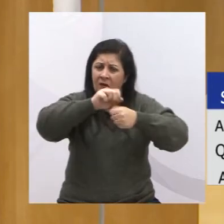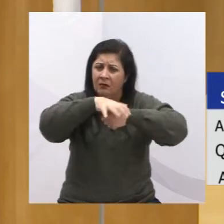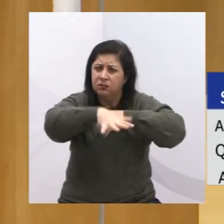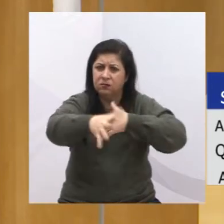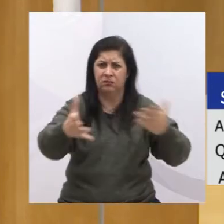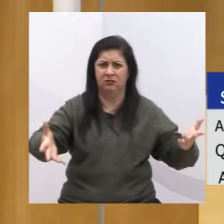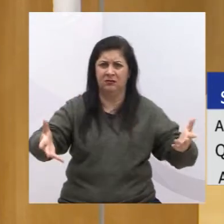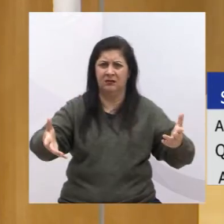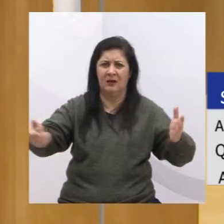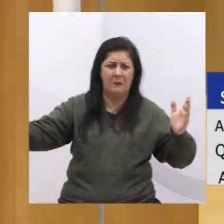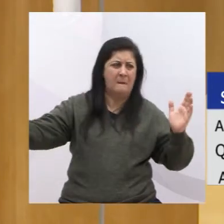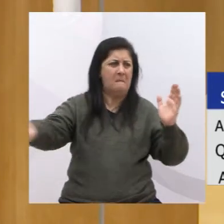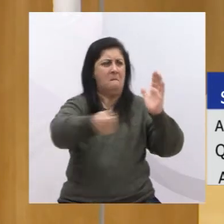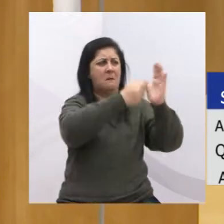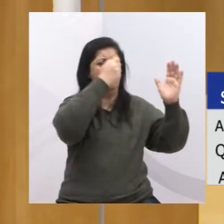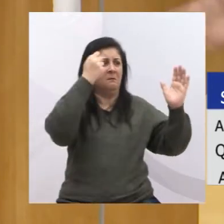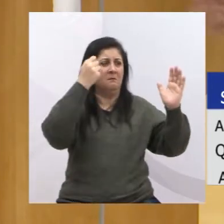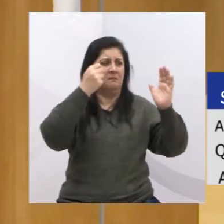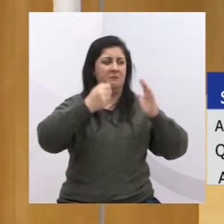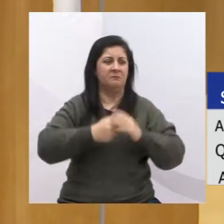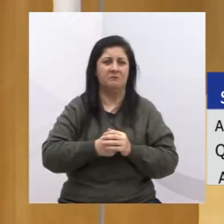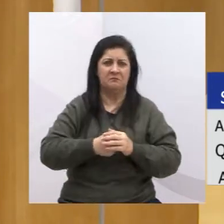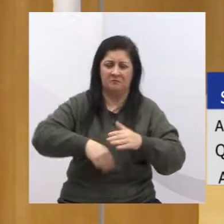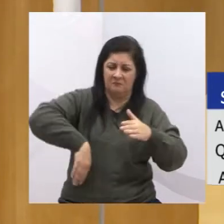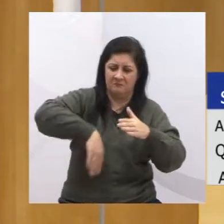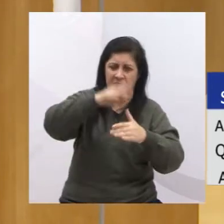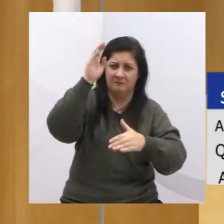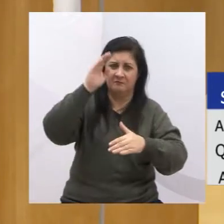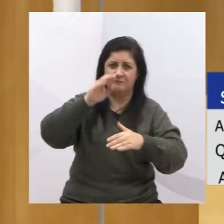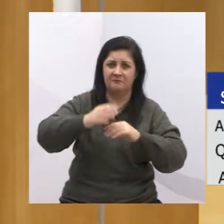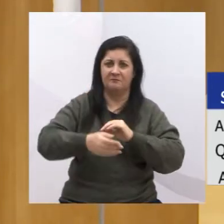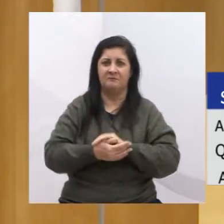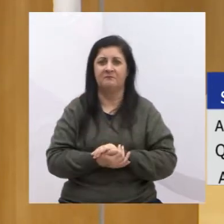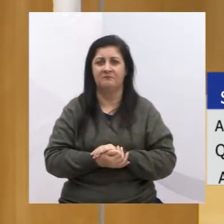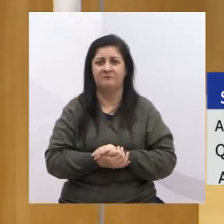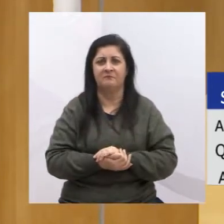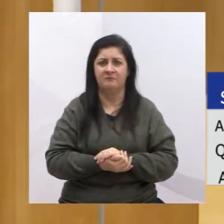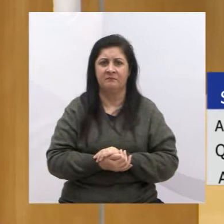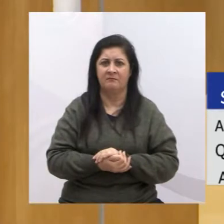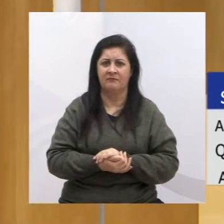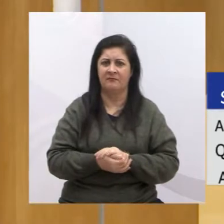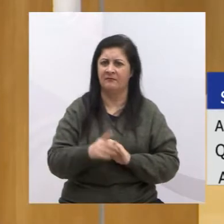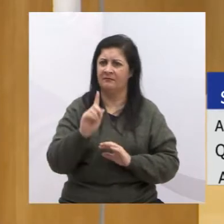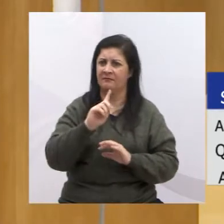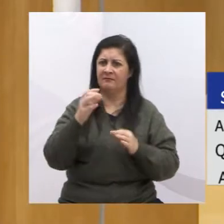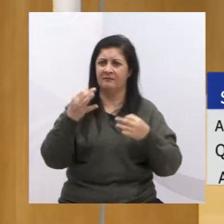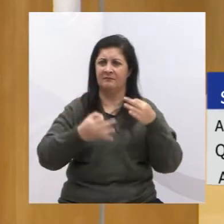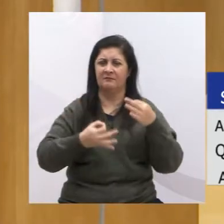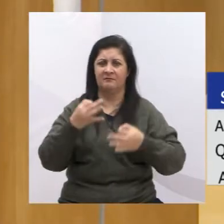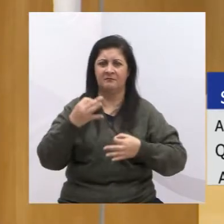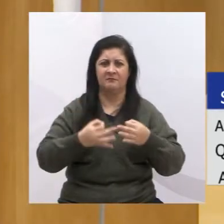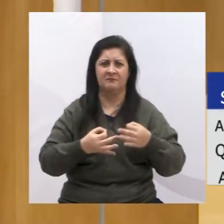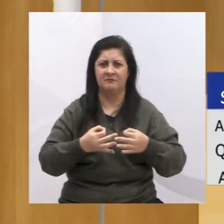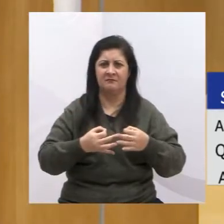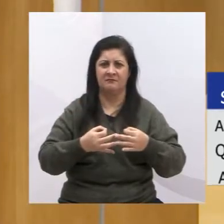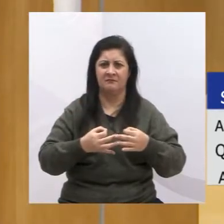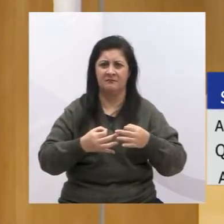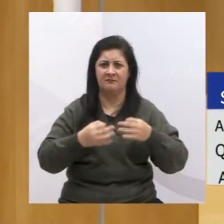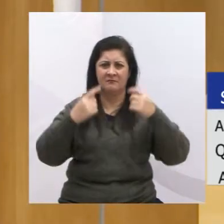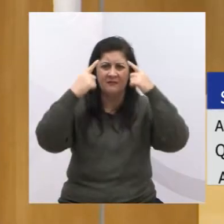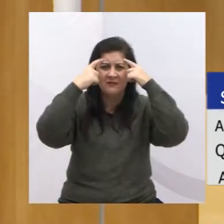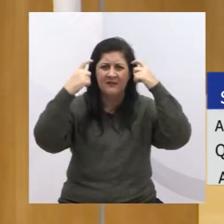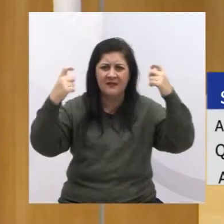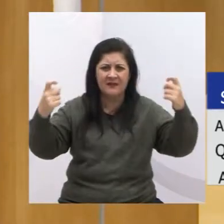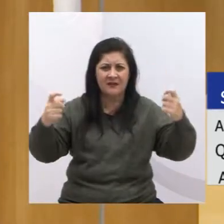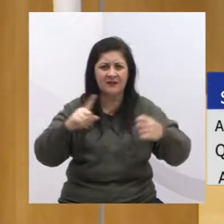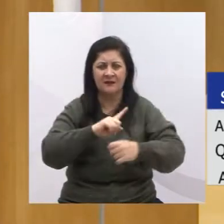toma uma bambuzada, bicuda. Não justifica. A violência não justifica a